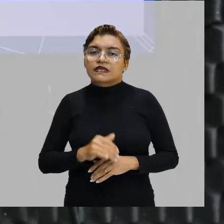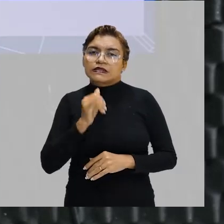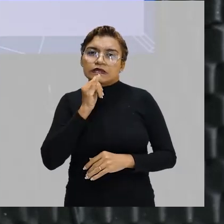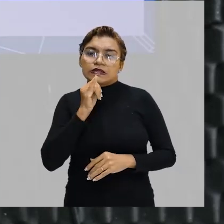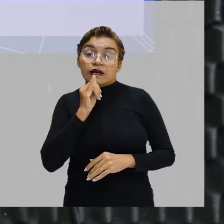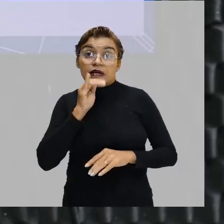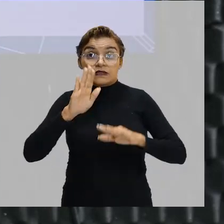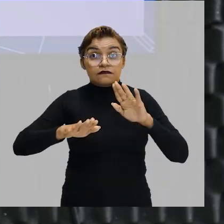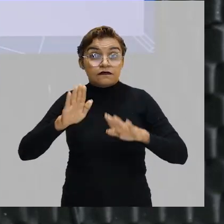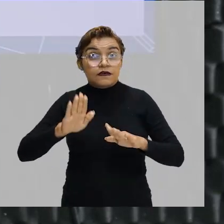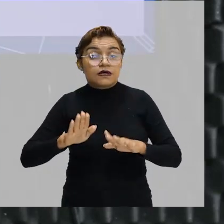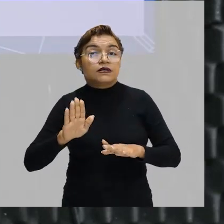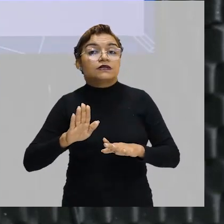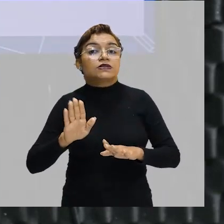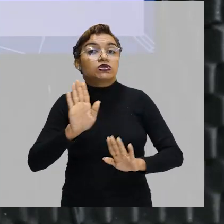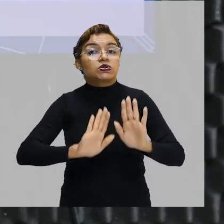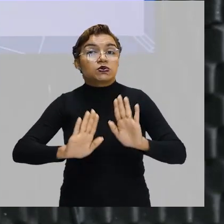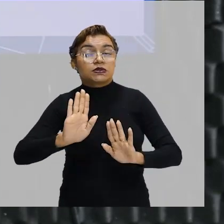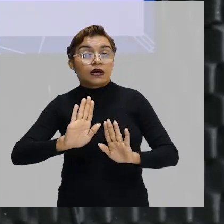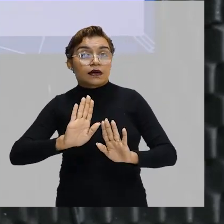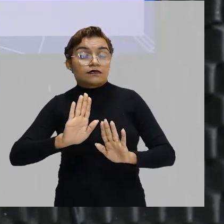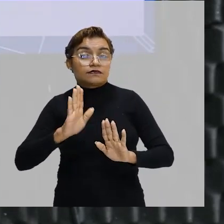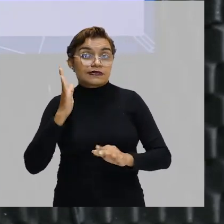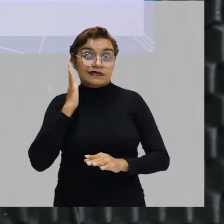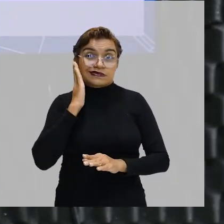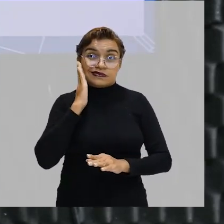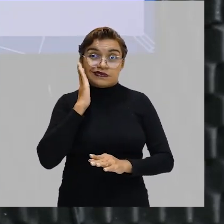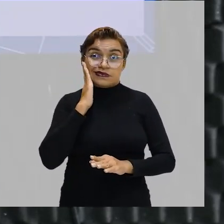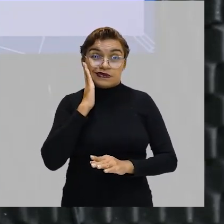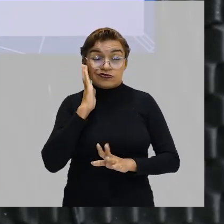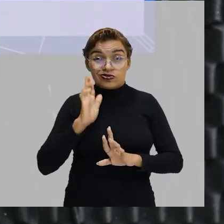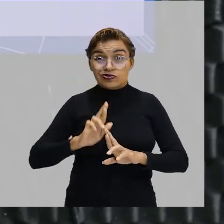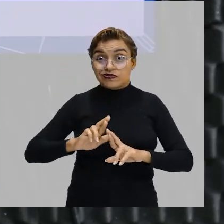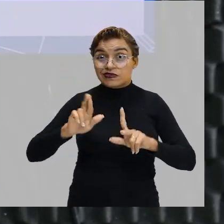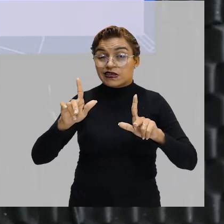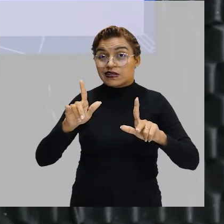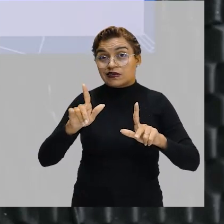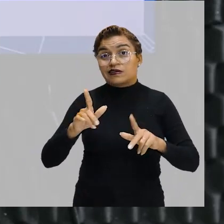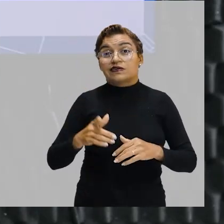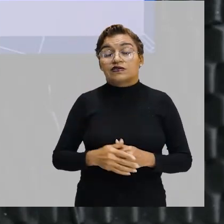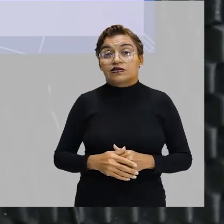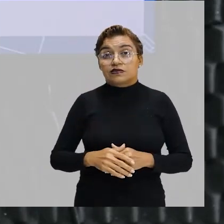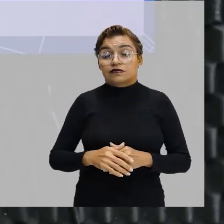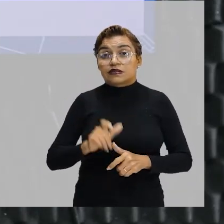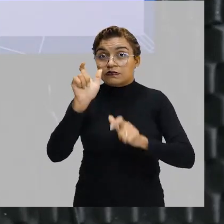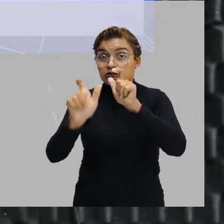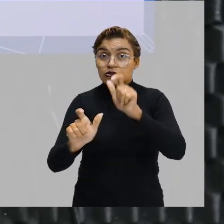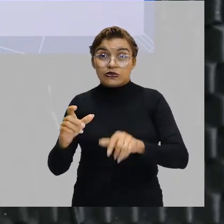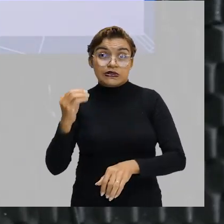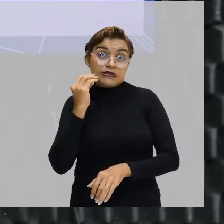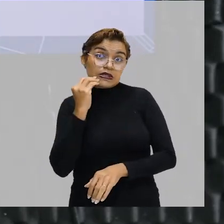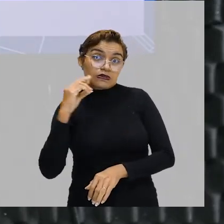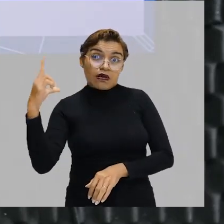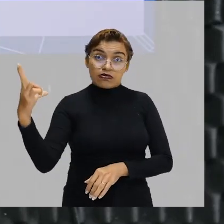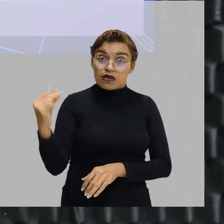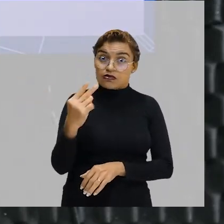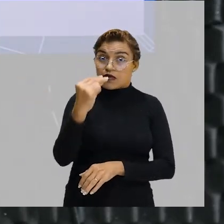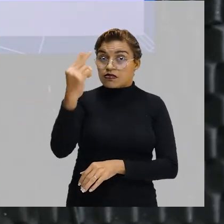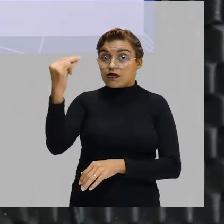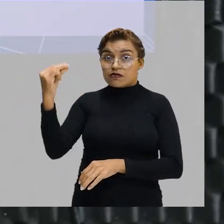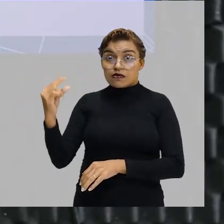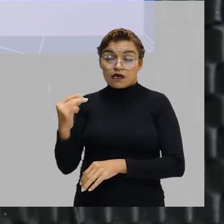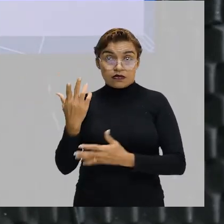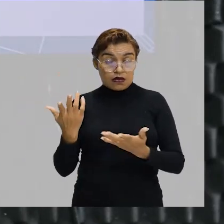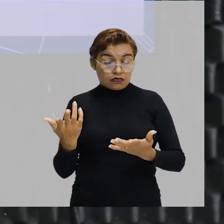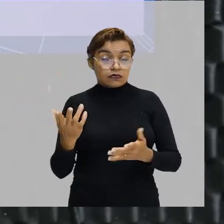dúbias, interpretações erradas, convencimento de alguém de alguma ideia. Então, a interpretação textual